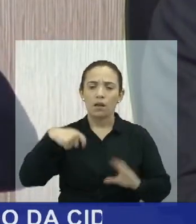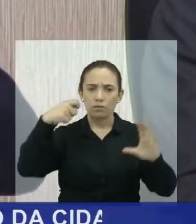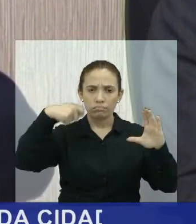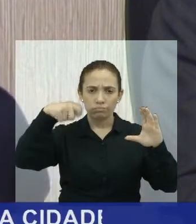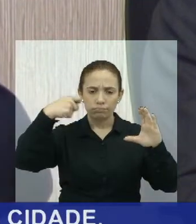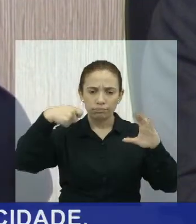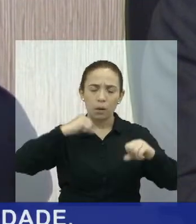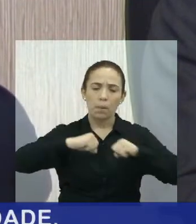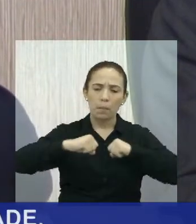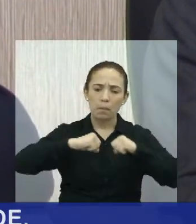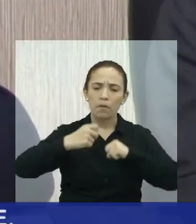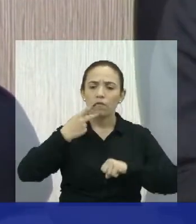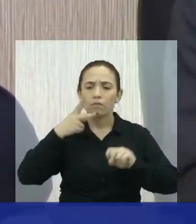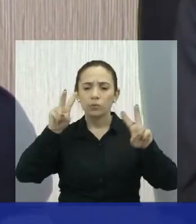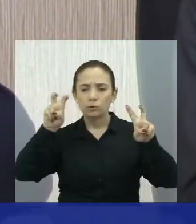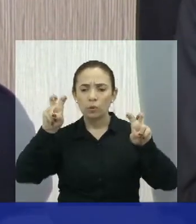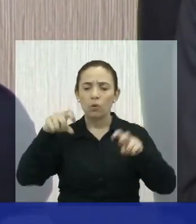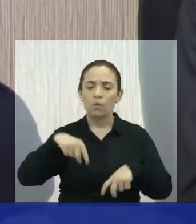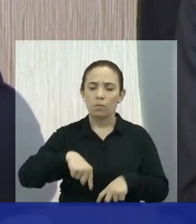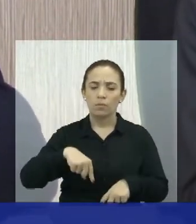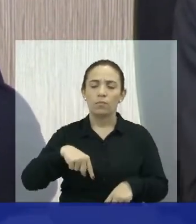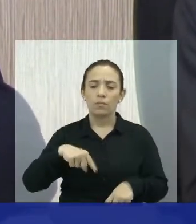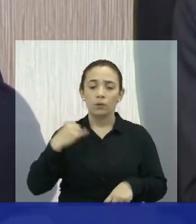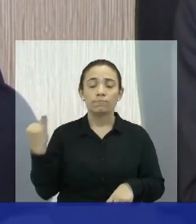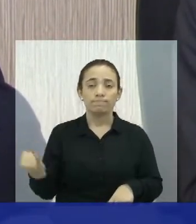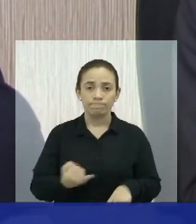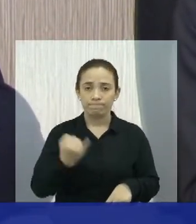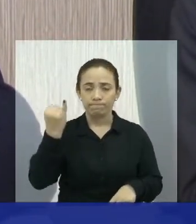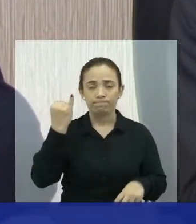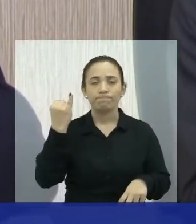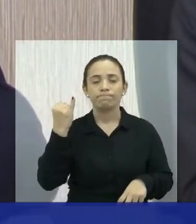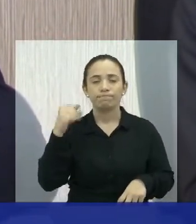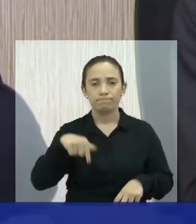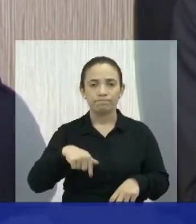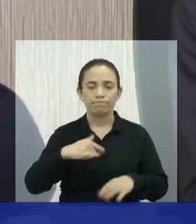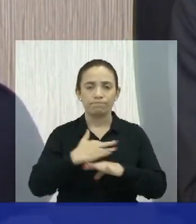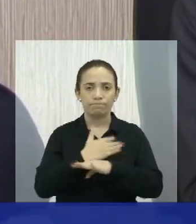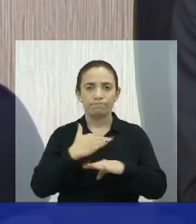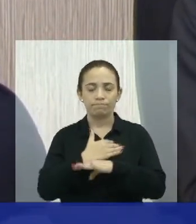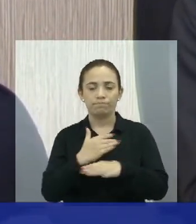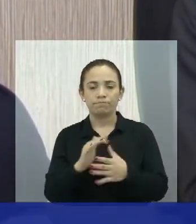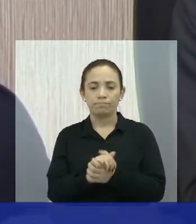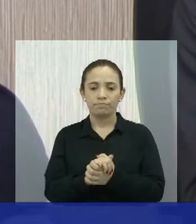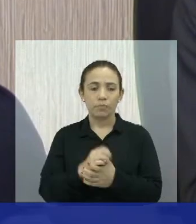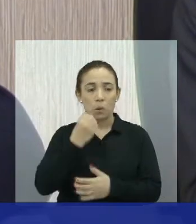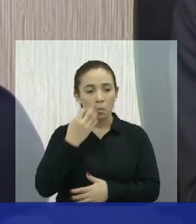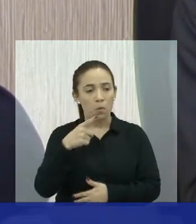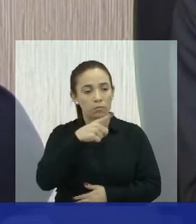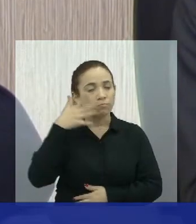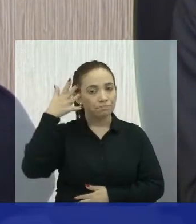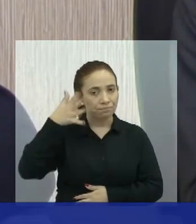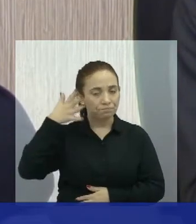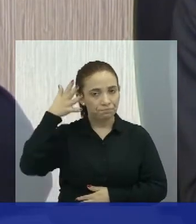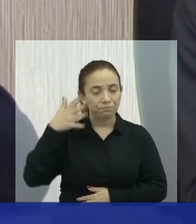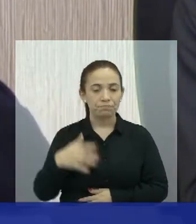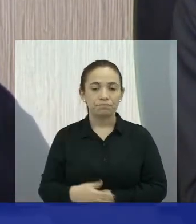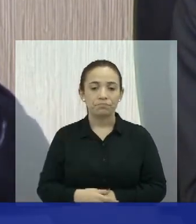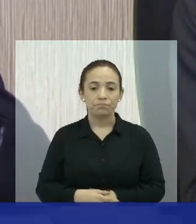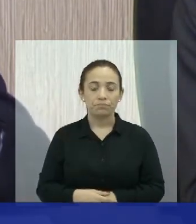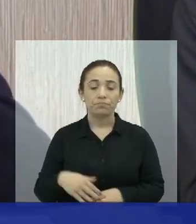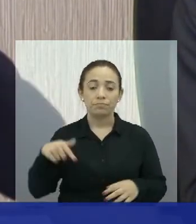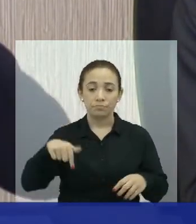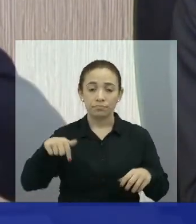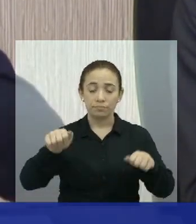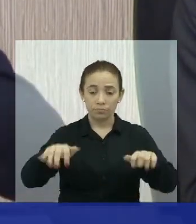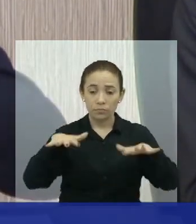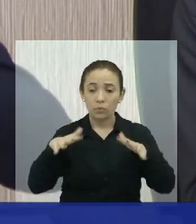nós debatemos a respeito dessa pauta importante, fundamental para a cidade, que você acabou de trazer aqui para o debate. Essa audiência